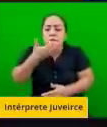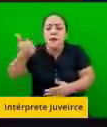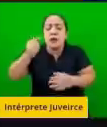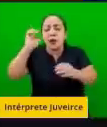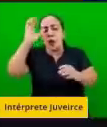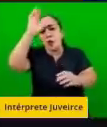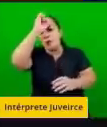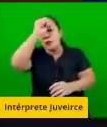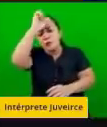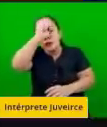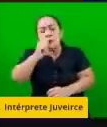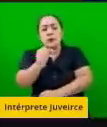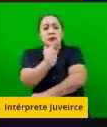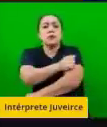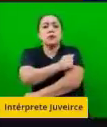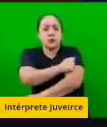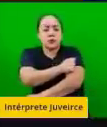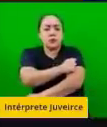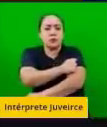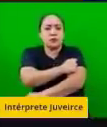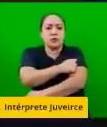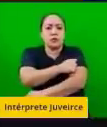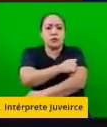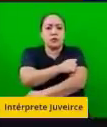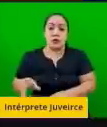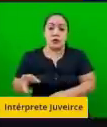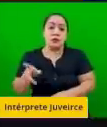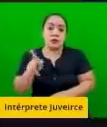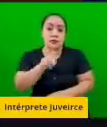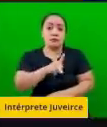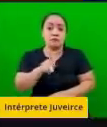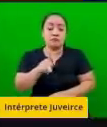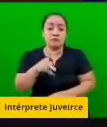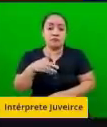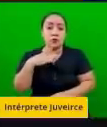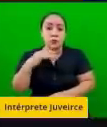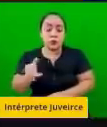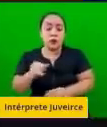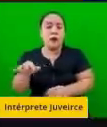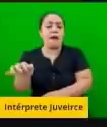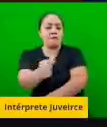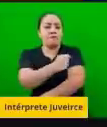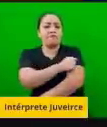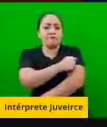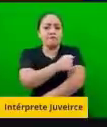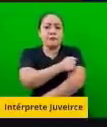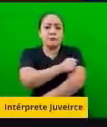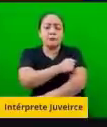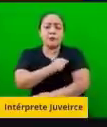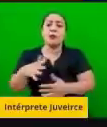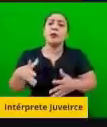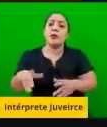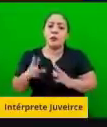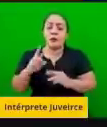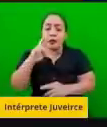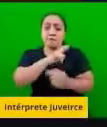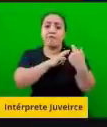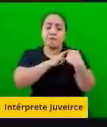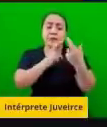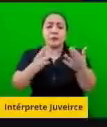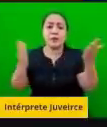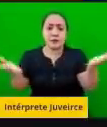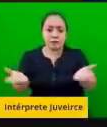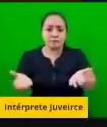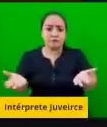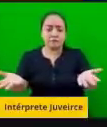pais desses alunos, os responsáveis, durante esse período de suspensão das aulas. Esse documento, né, esse instrumento de registro,